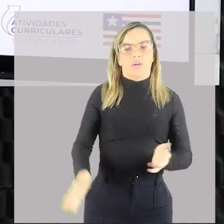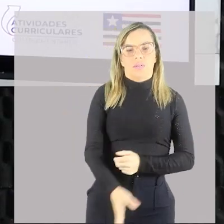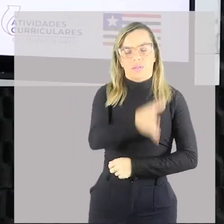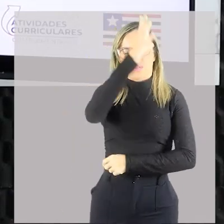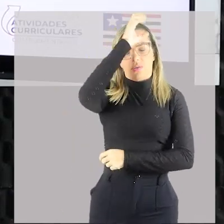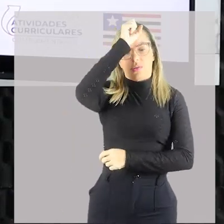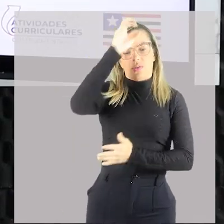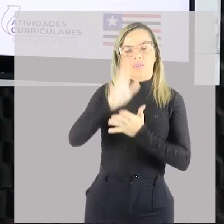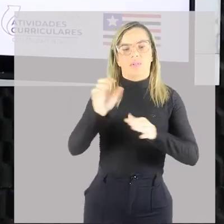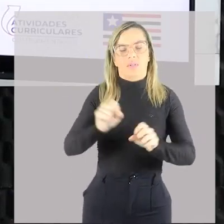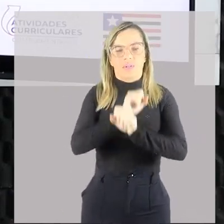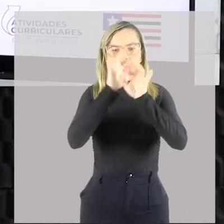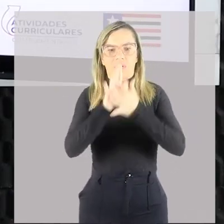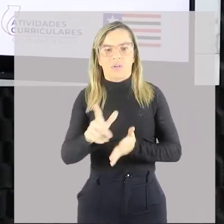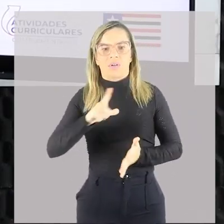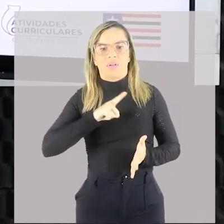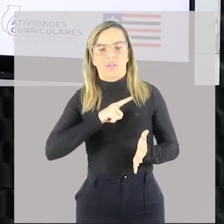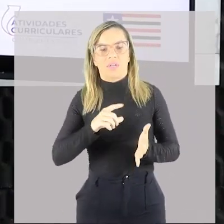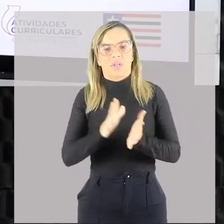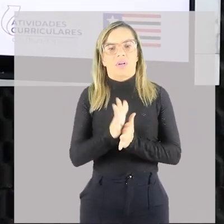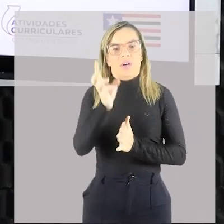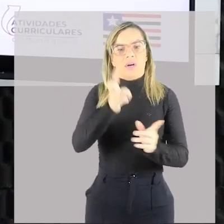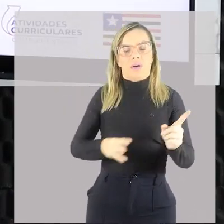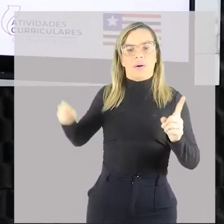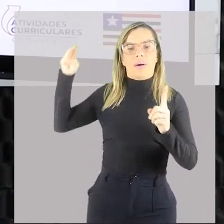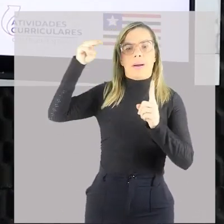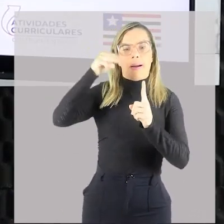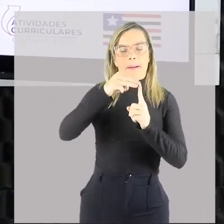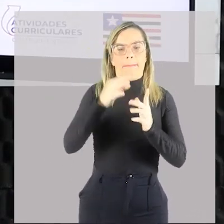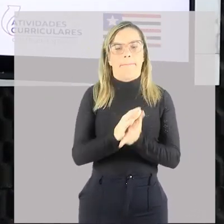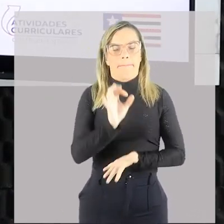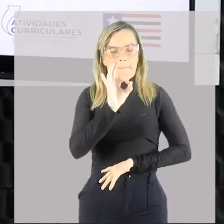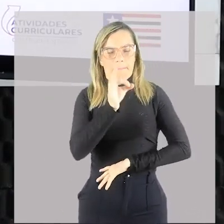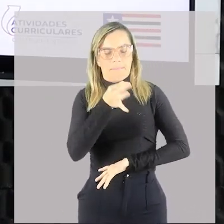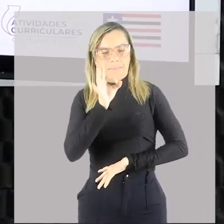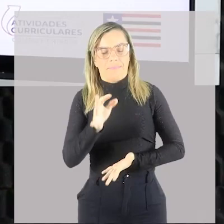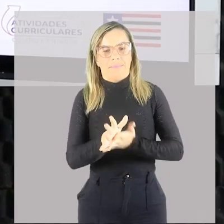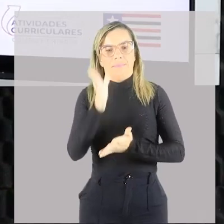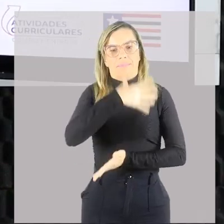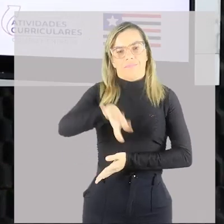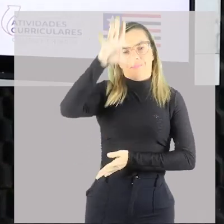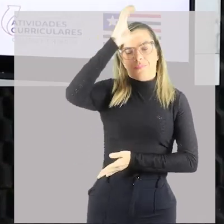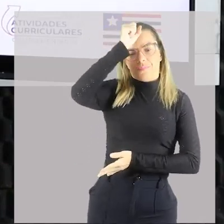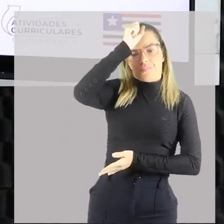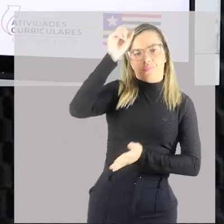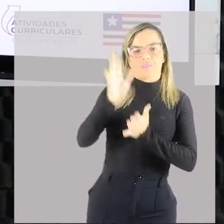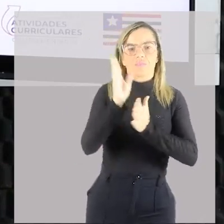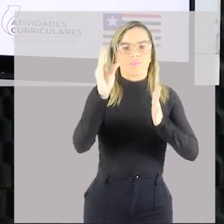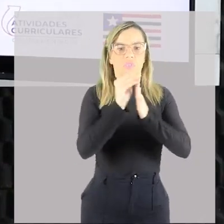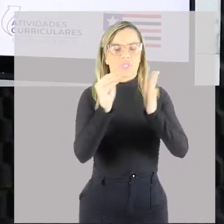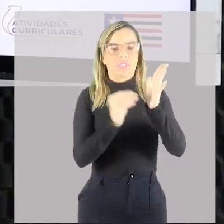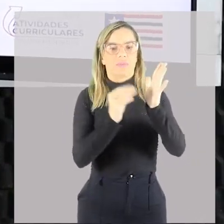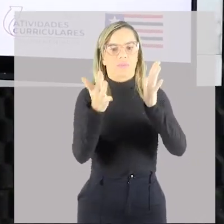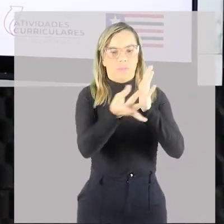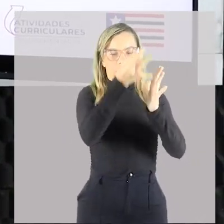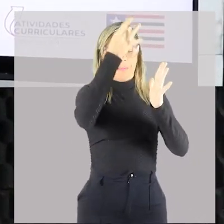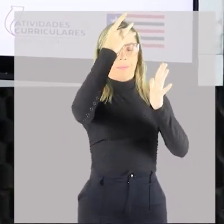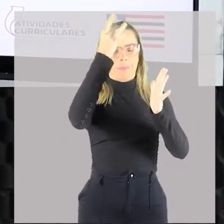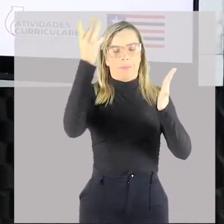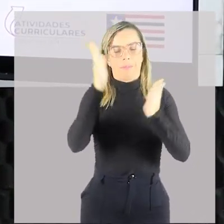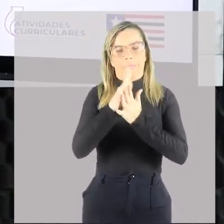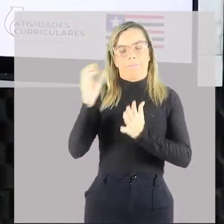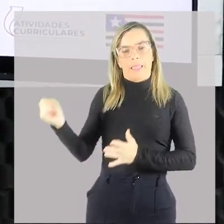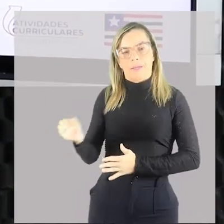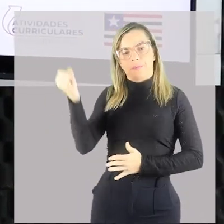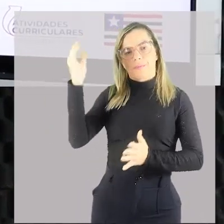que vocês tenham todas as metas cumpridas. E para isso o conhecimento, nós sabemos que ele é importantíssimo. Ele traz aí